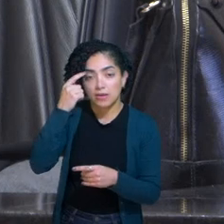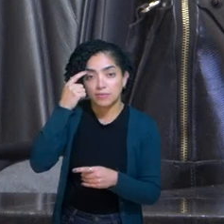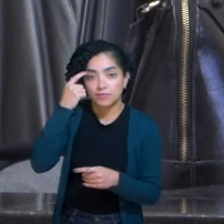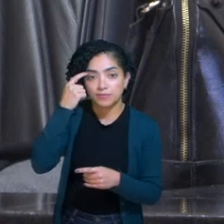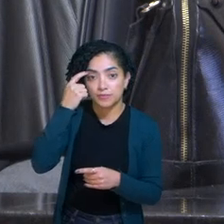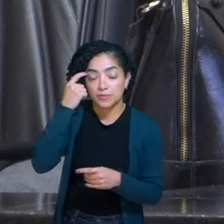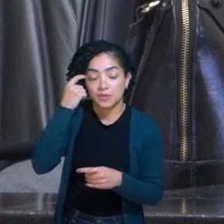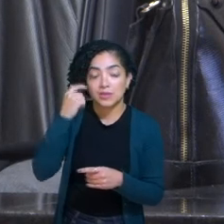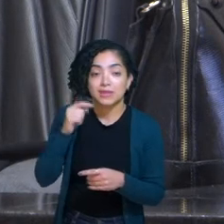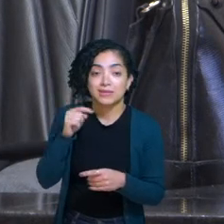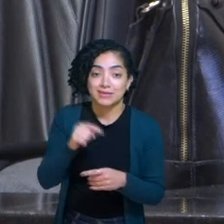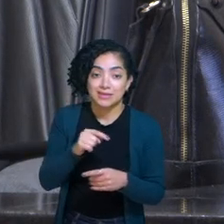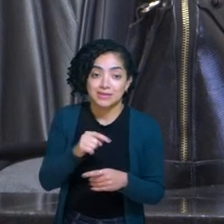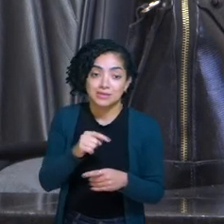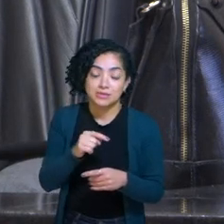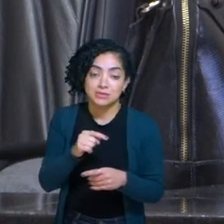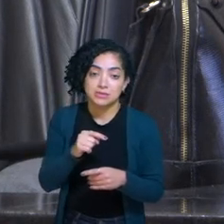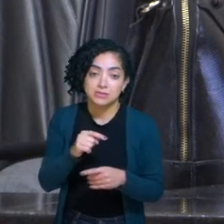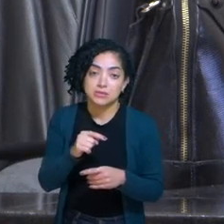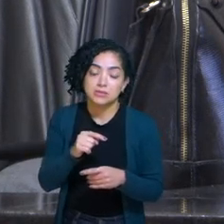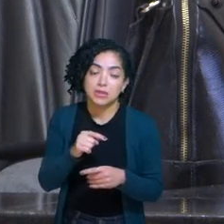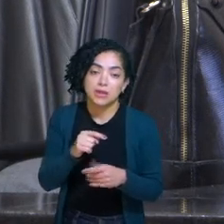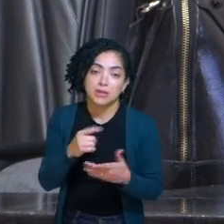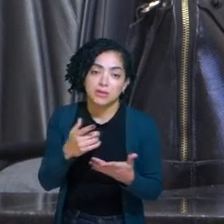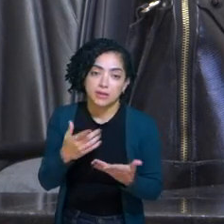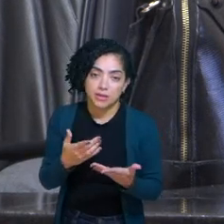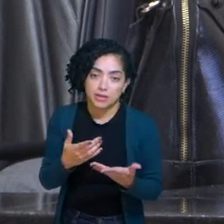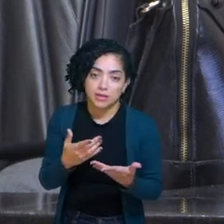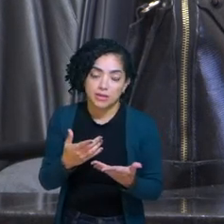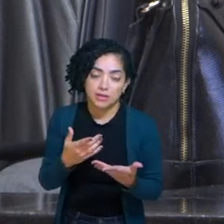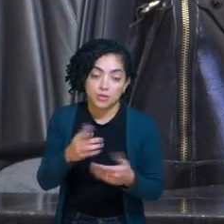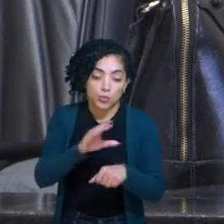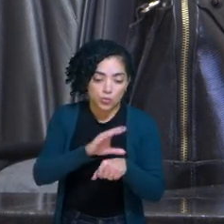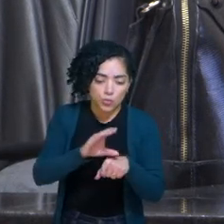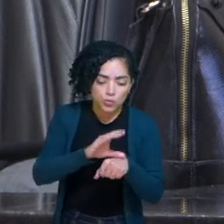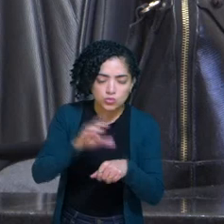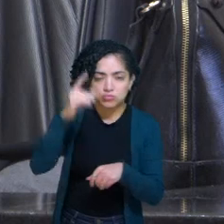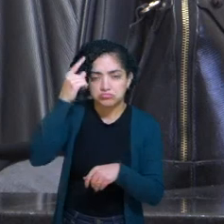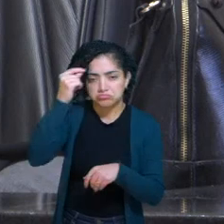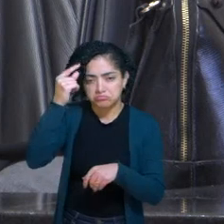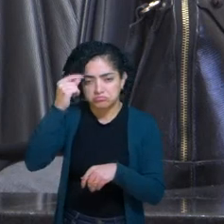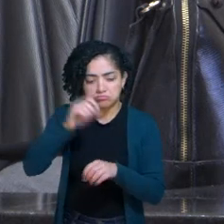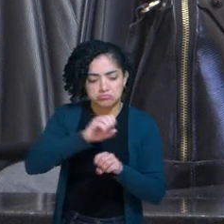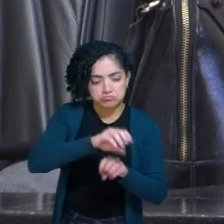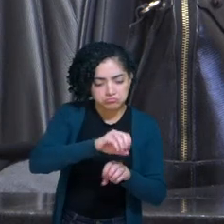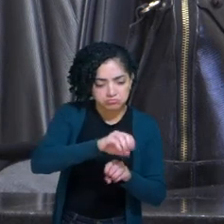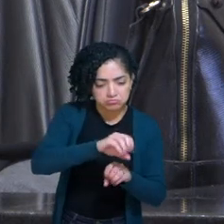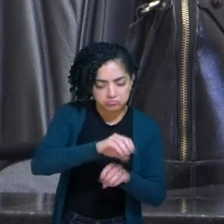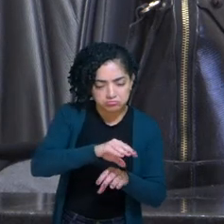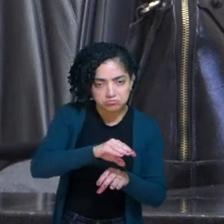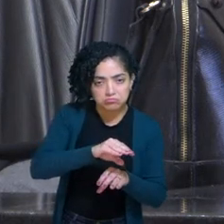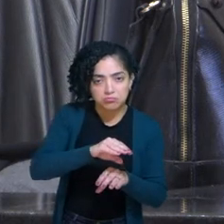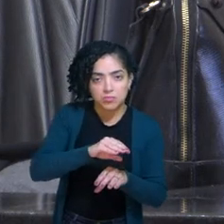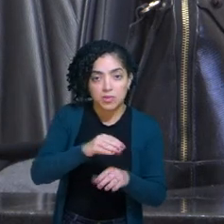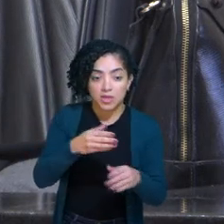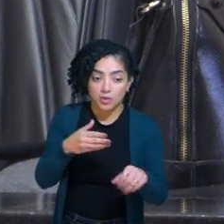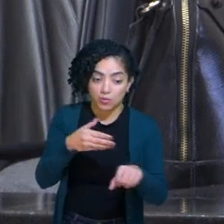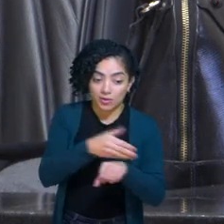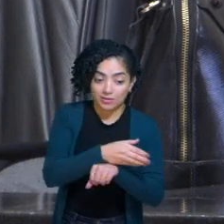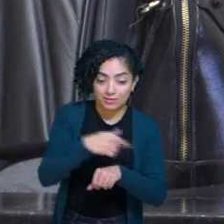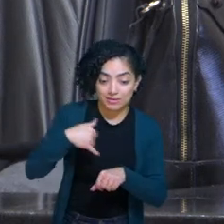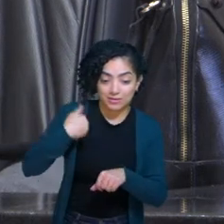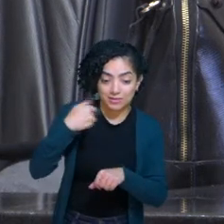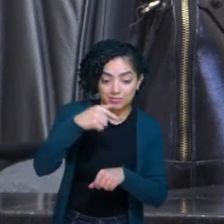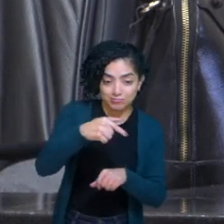licenciatura eu faço isso o dia inteiro eu faço escola o dia inteiro a vida inteira o dia que eu entrei na escola com 7 anos nunca mais Saí porque eu